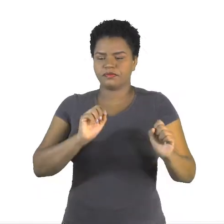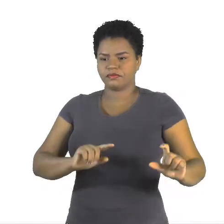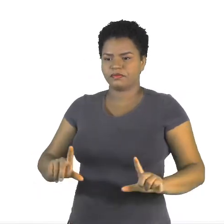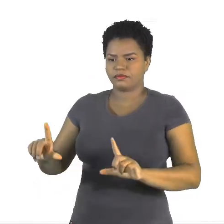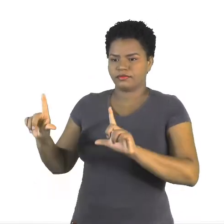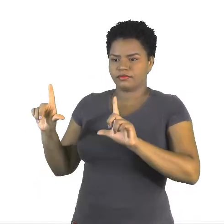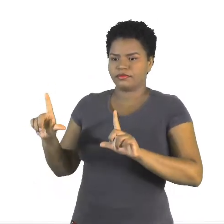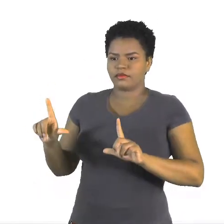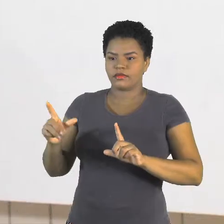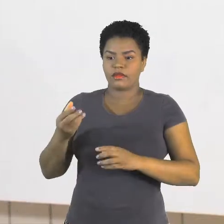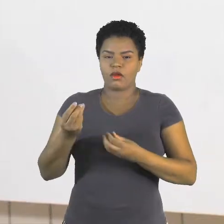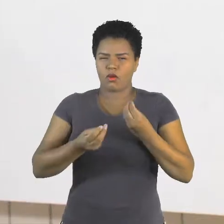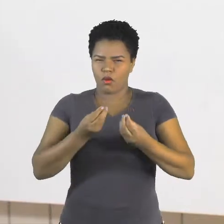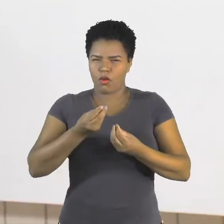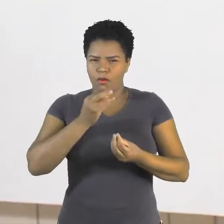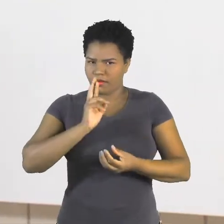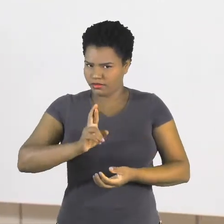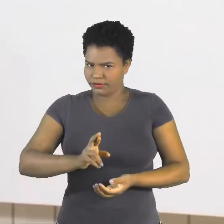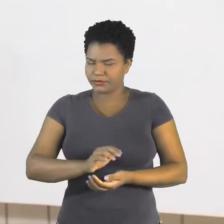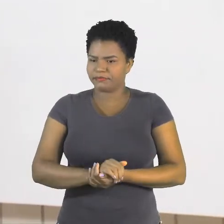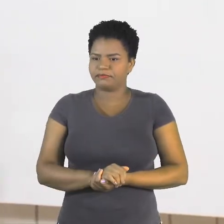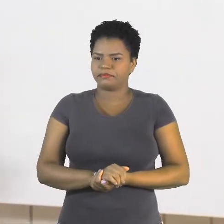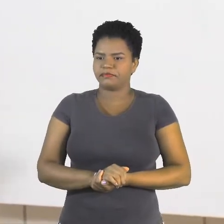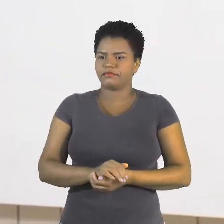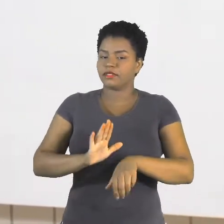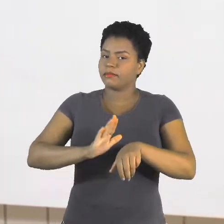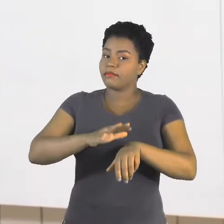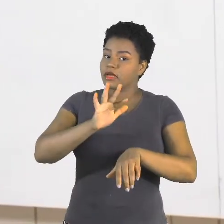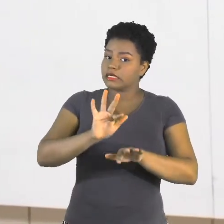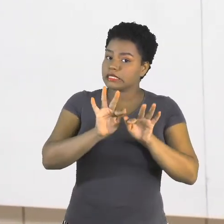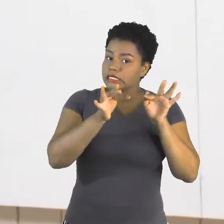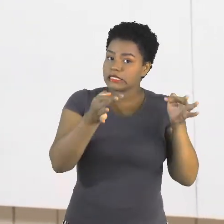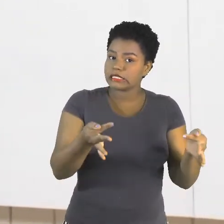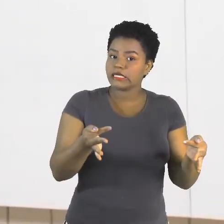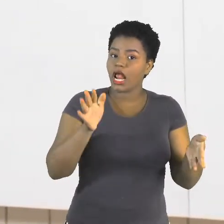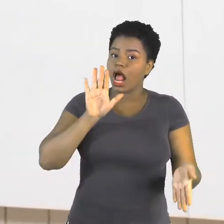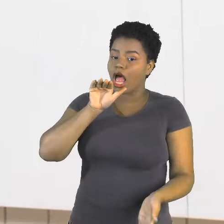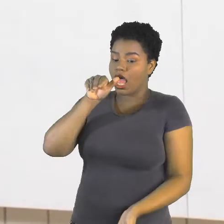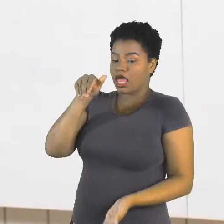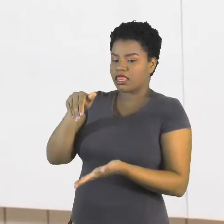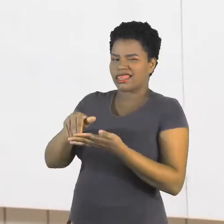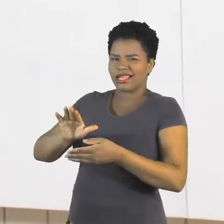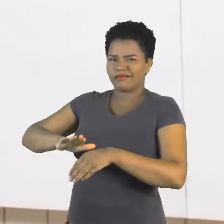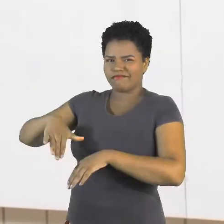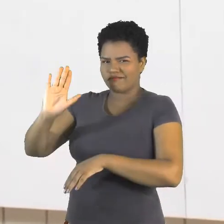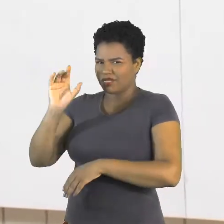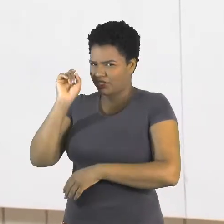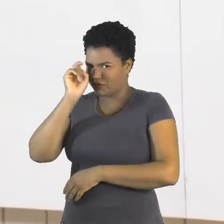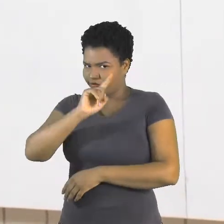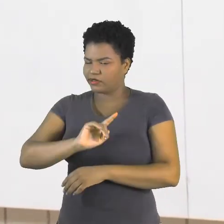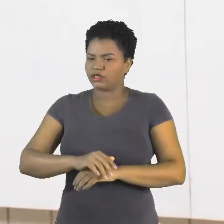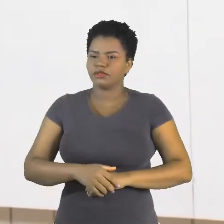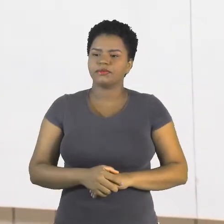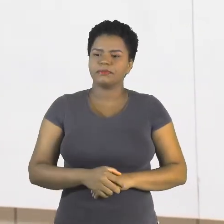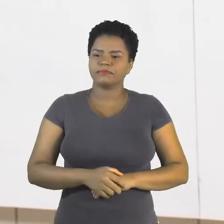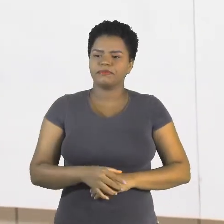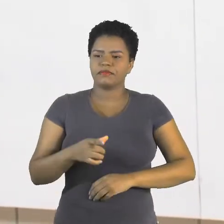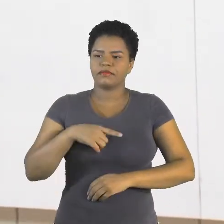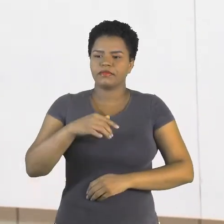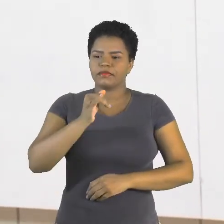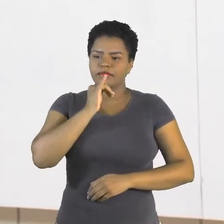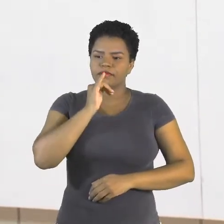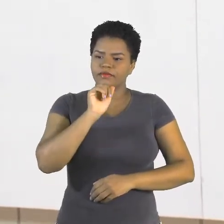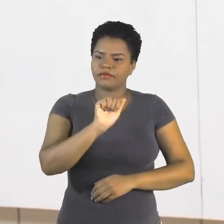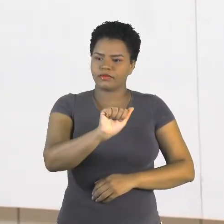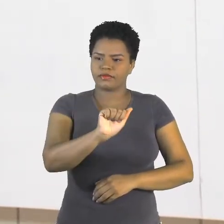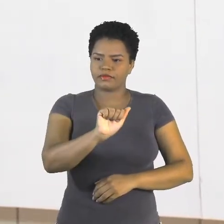gente ver como que faz. Nós vamos começar do mais simples até os mais complexos. Veja só, eu tenho o exemplo A. O sistema